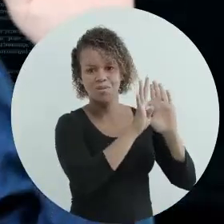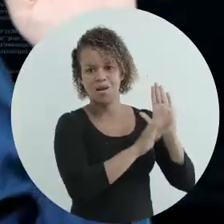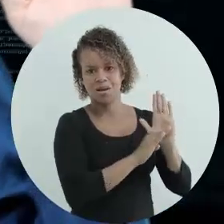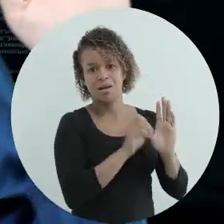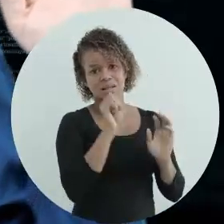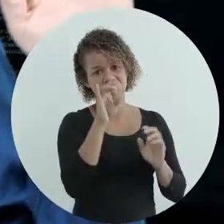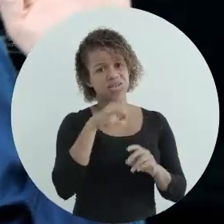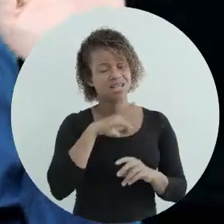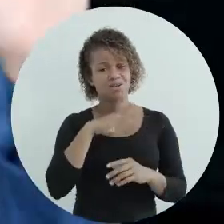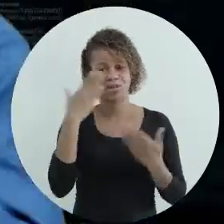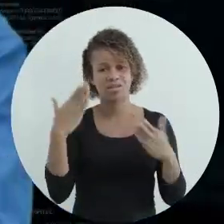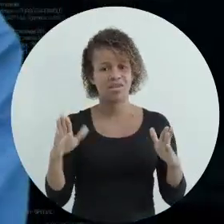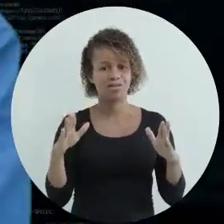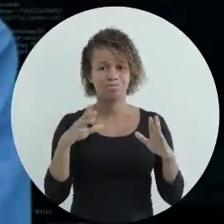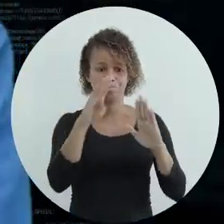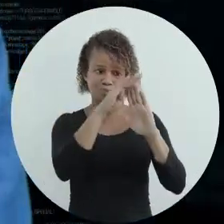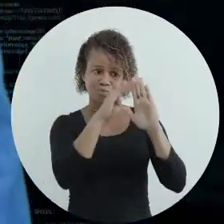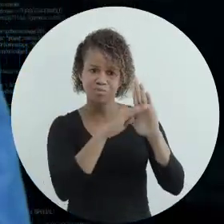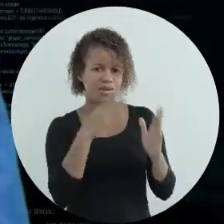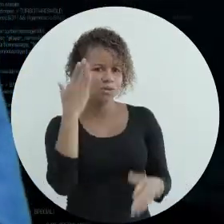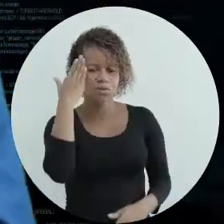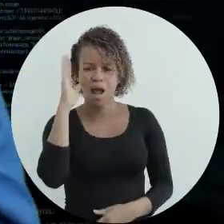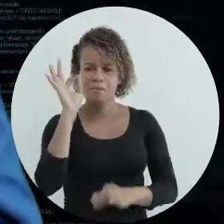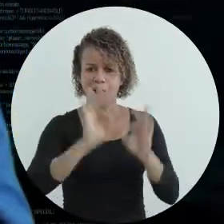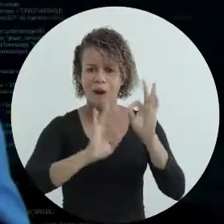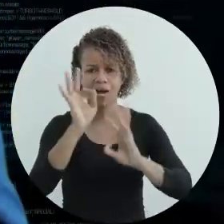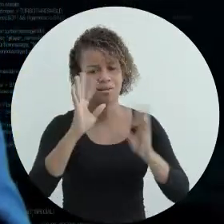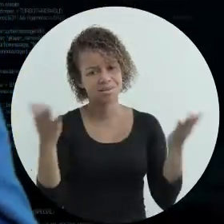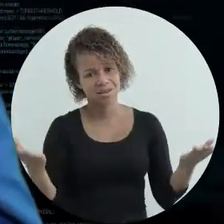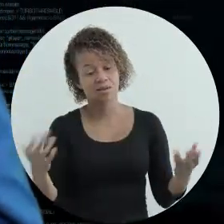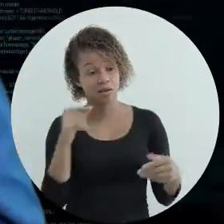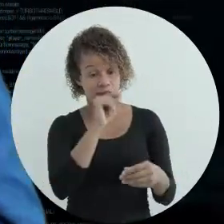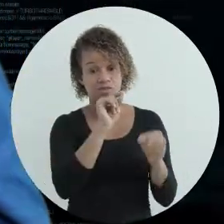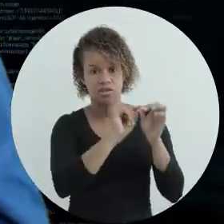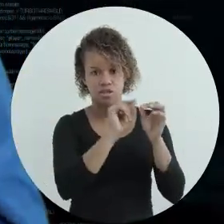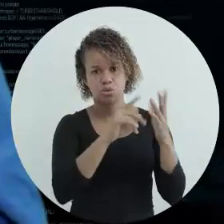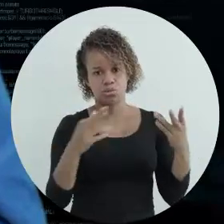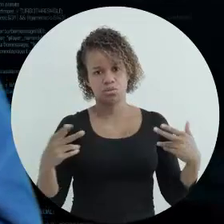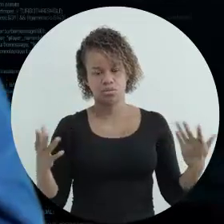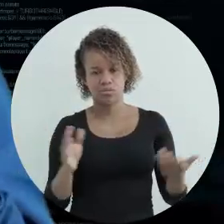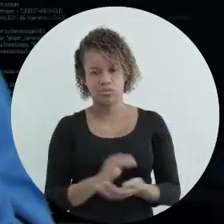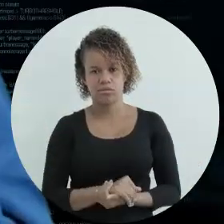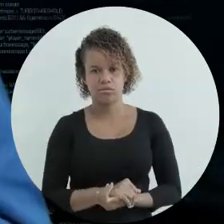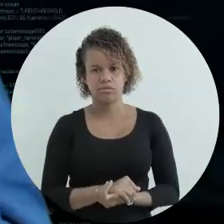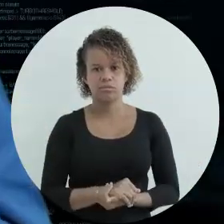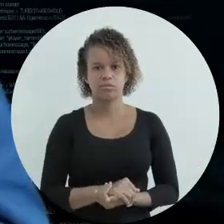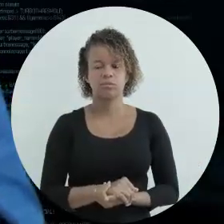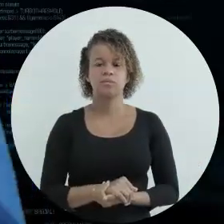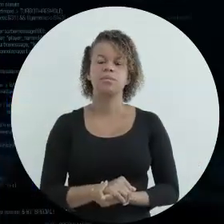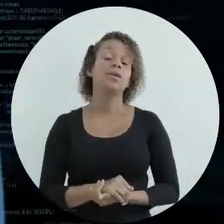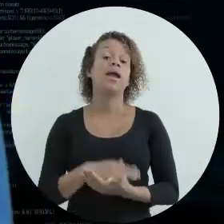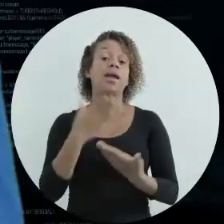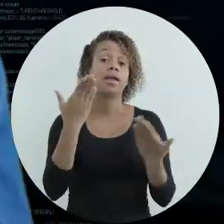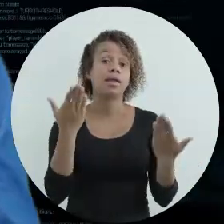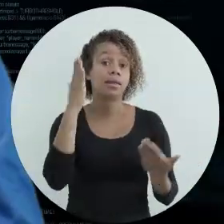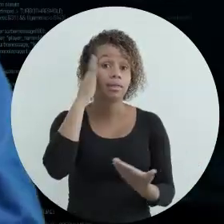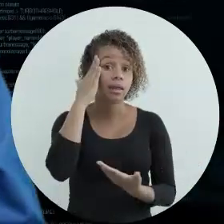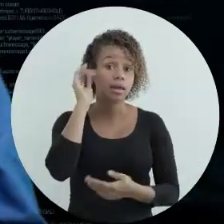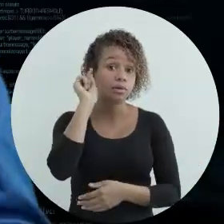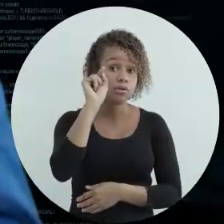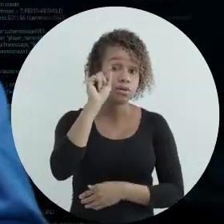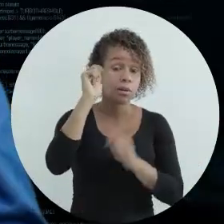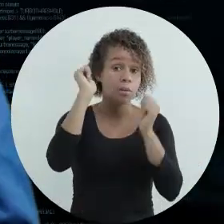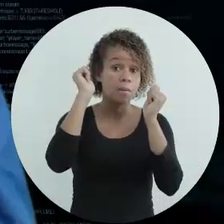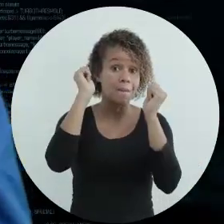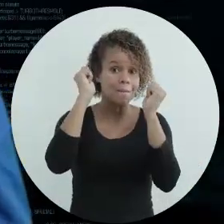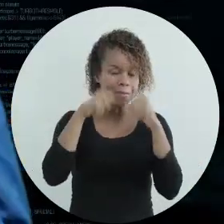você não sabe programar. Então é ele que faz as coisas, não você. Então entenda que você que tem que ter o poder, não ele.